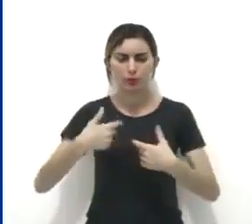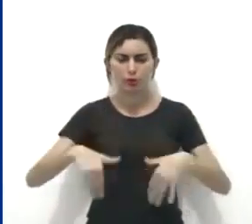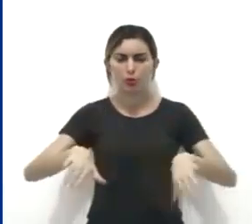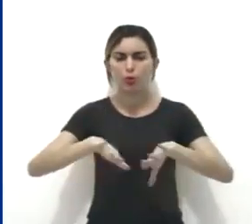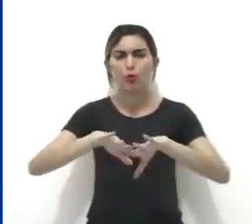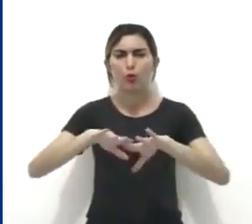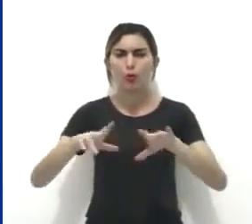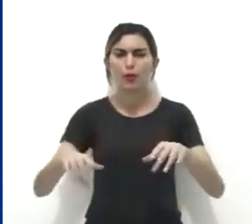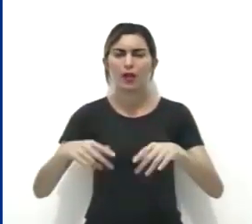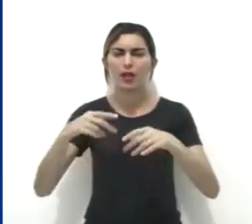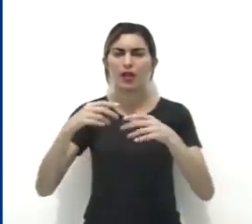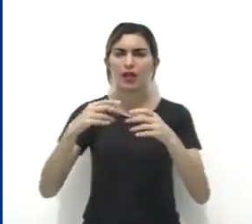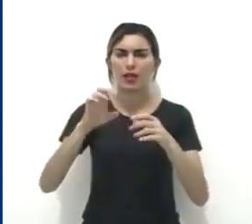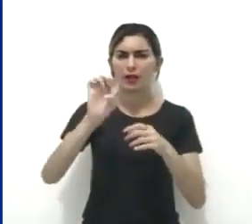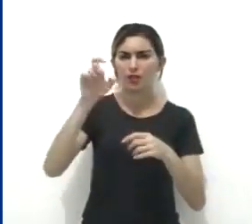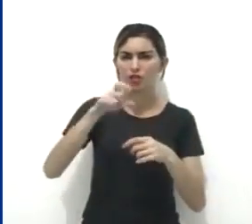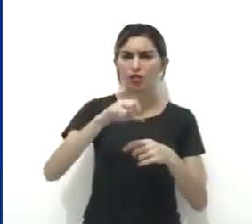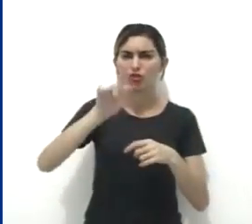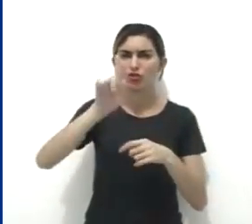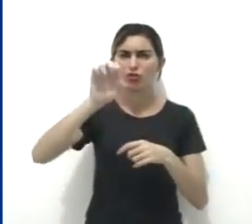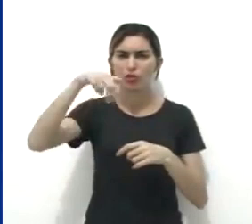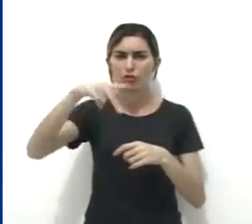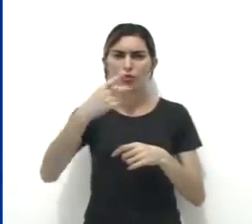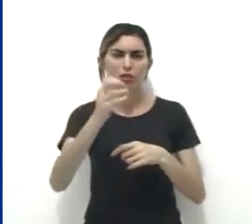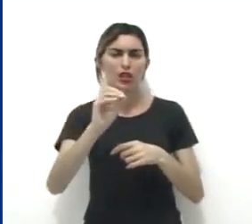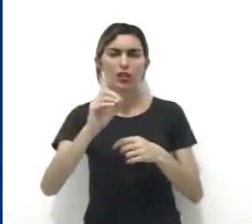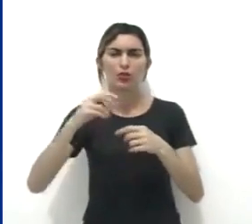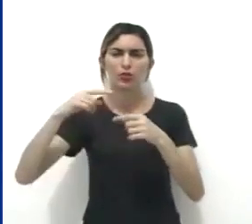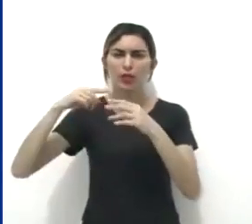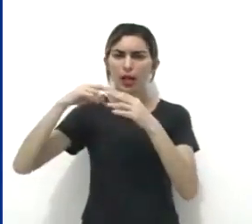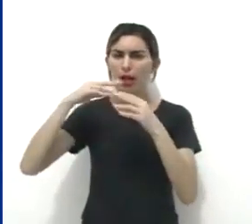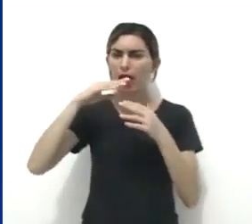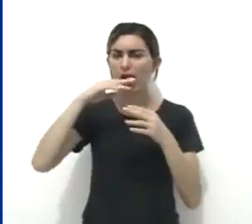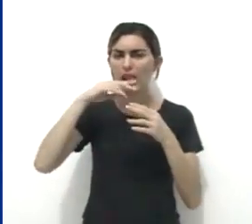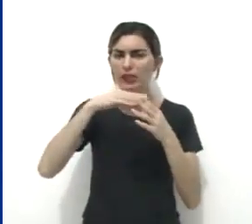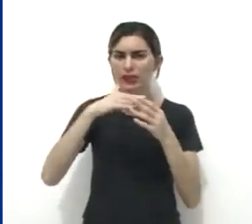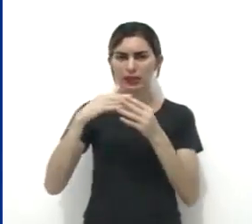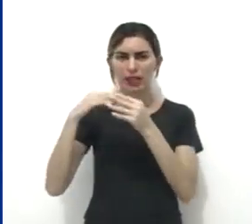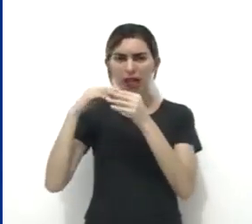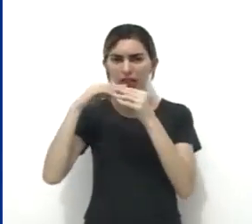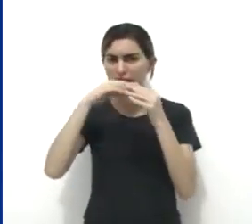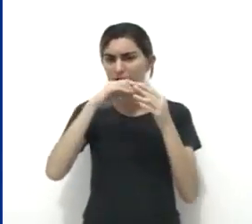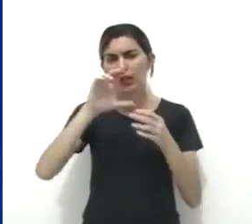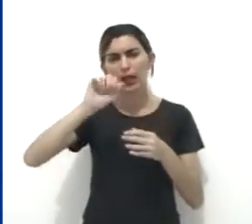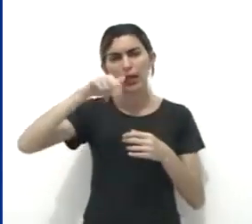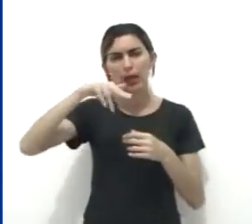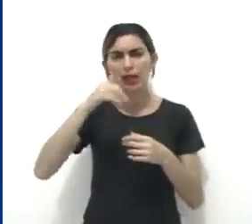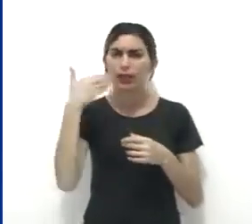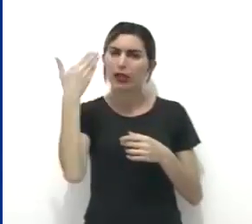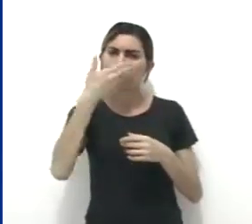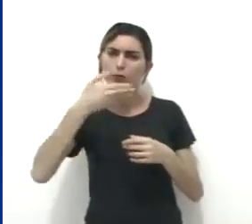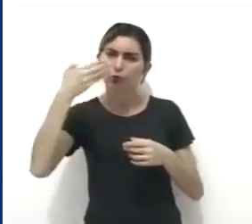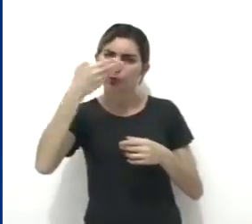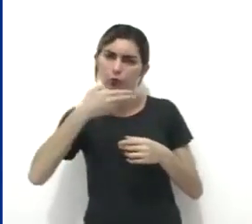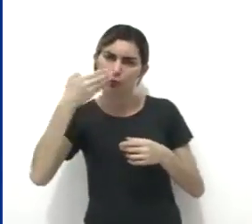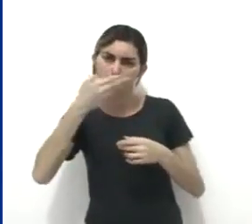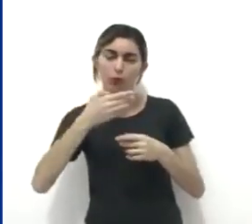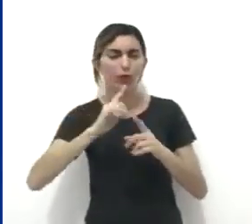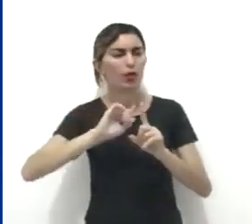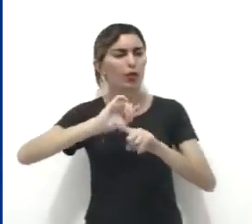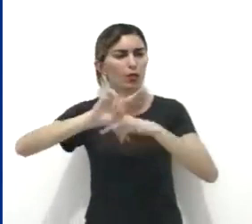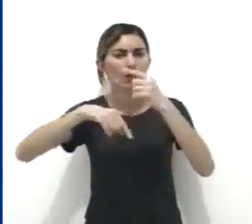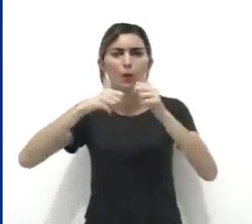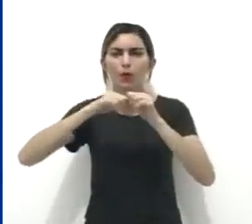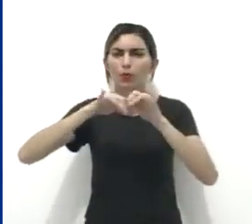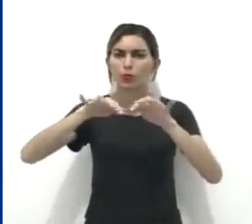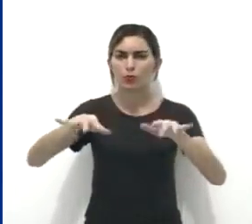nos engenhos de cana-de-açúcar, vindo depois para o litoral, para as praias. No entanto, outros acreditam que a sua